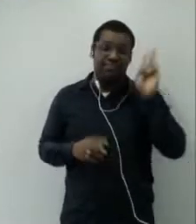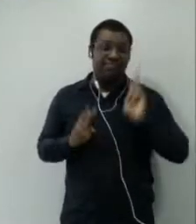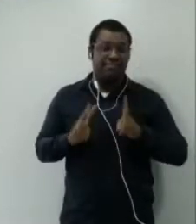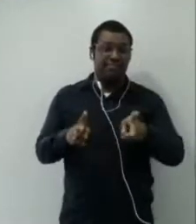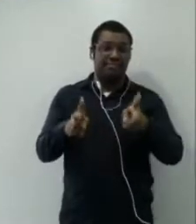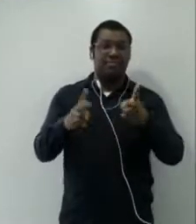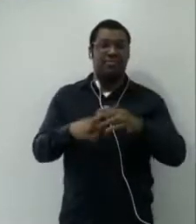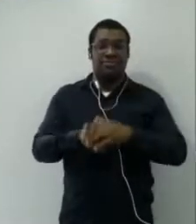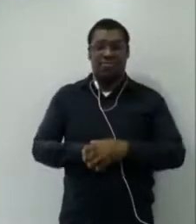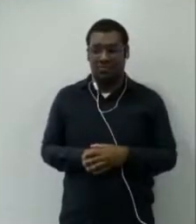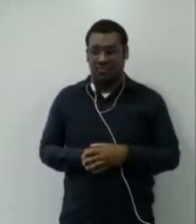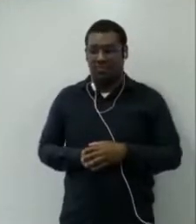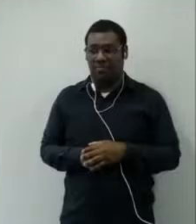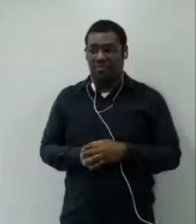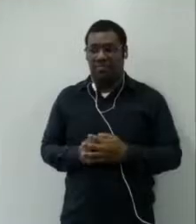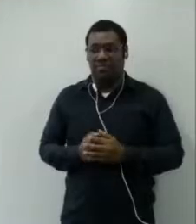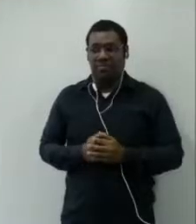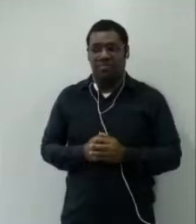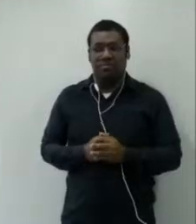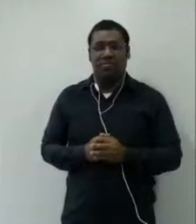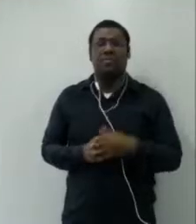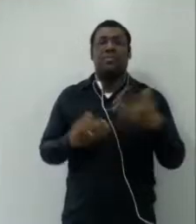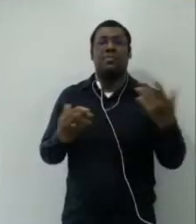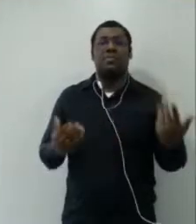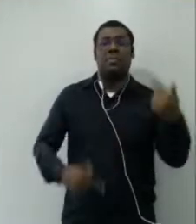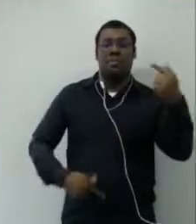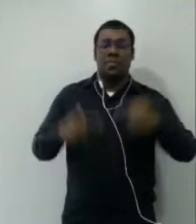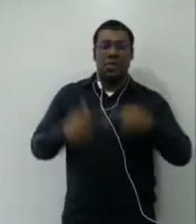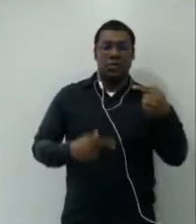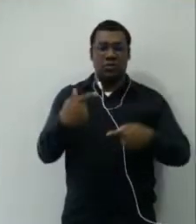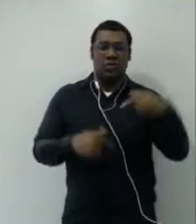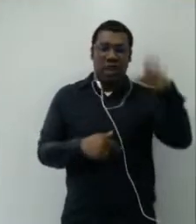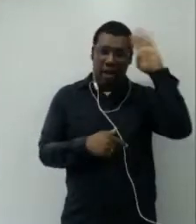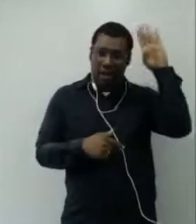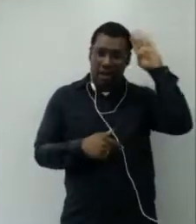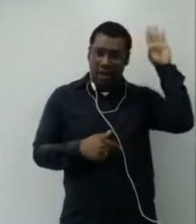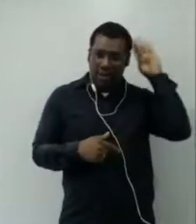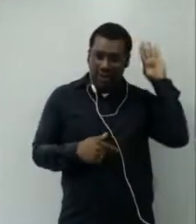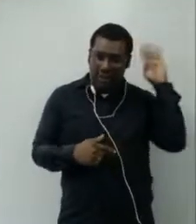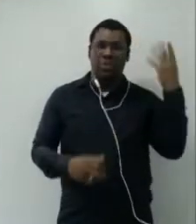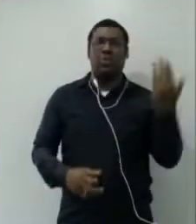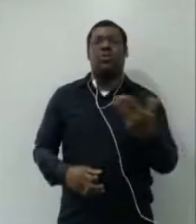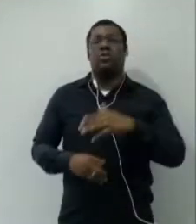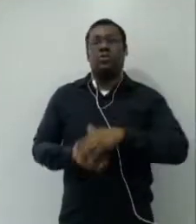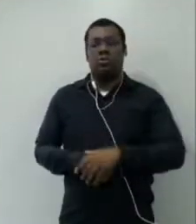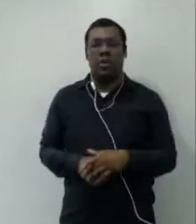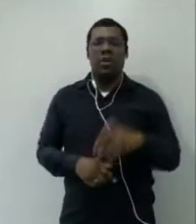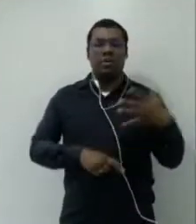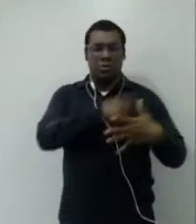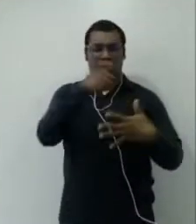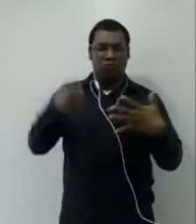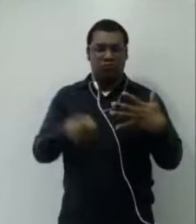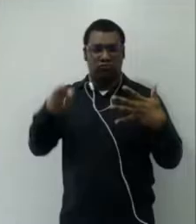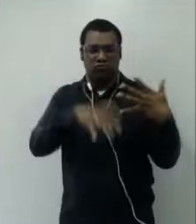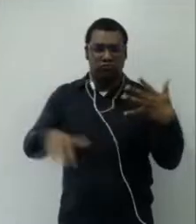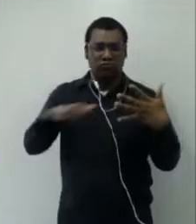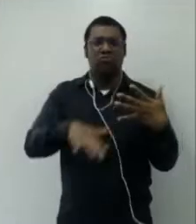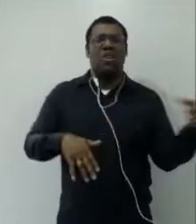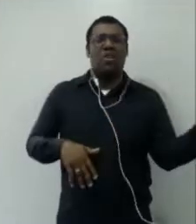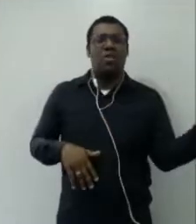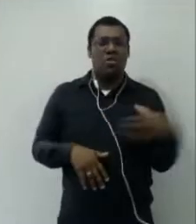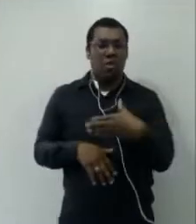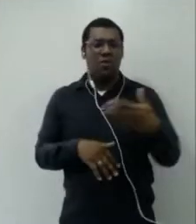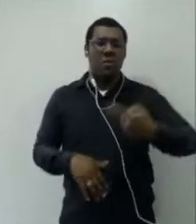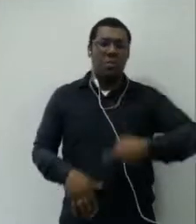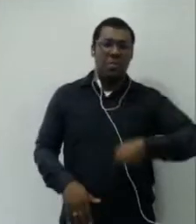memória e nos debates acadêmicos e jurisprudenciais, foi sempre inovador. Foi ele, por exemplo, o primeiro a